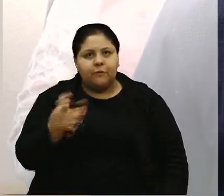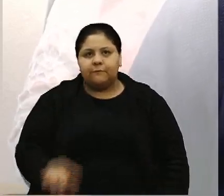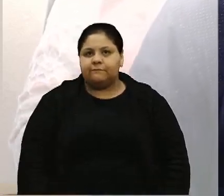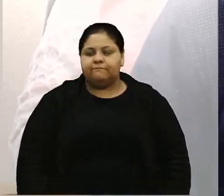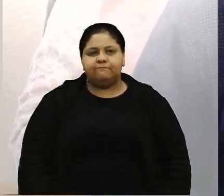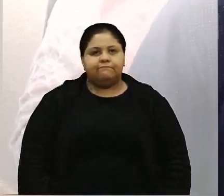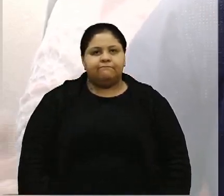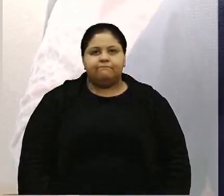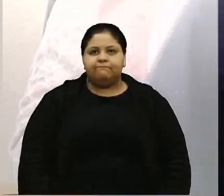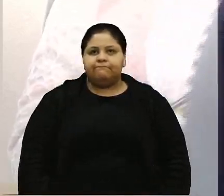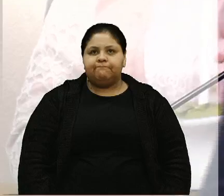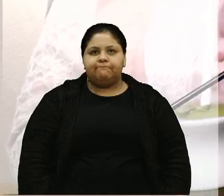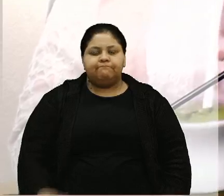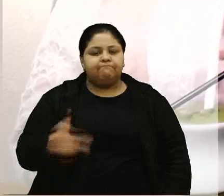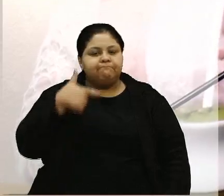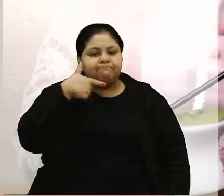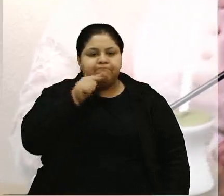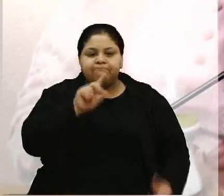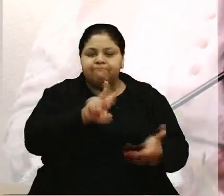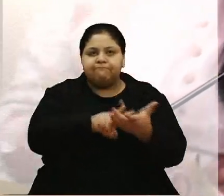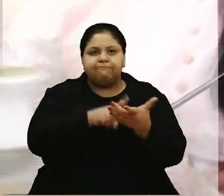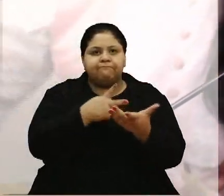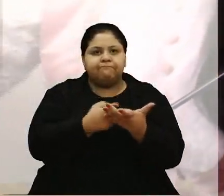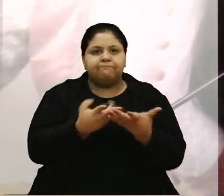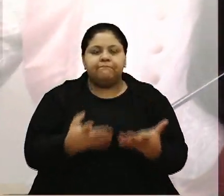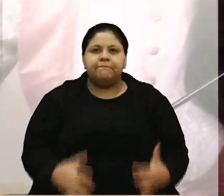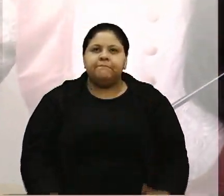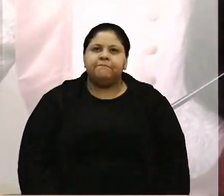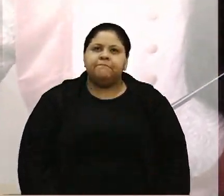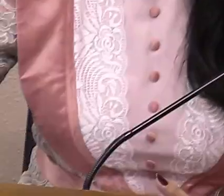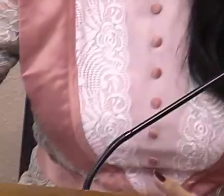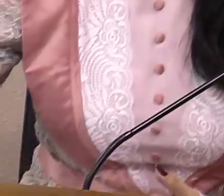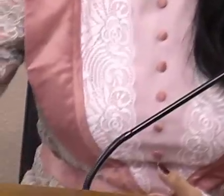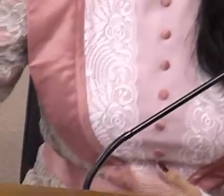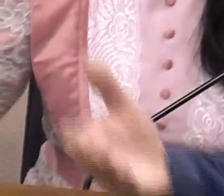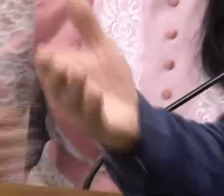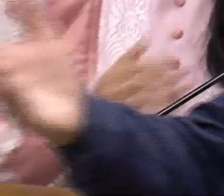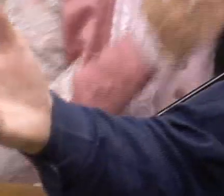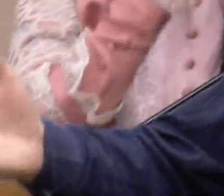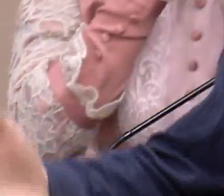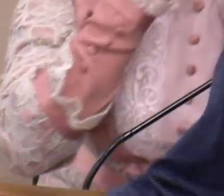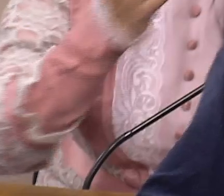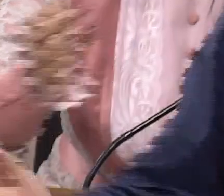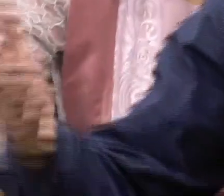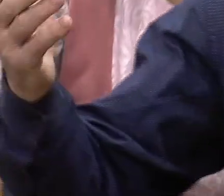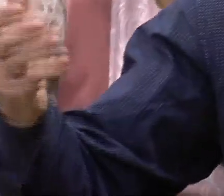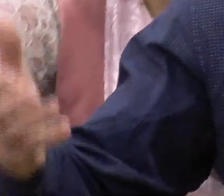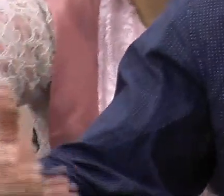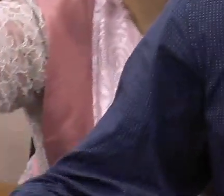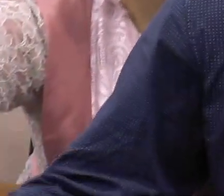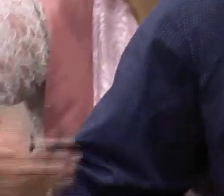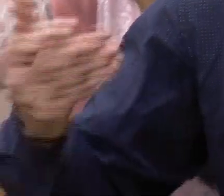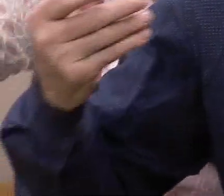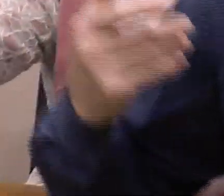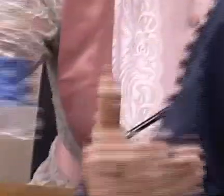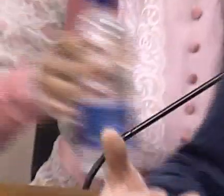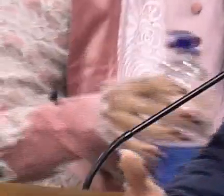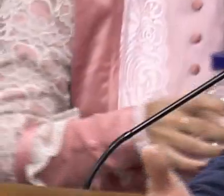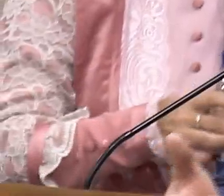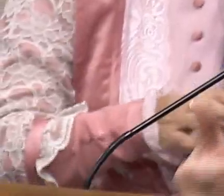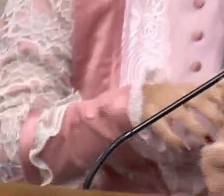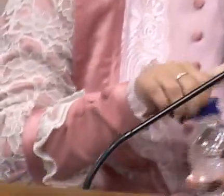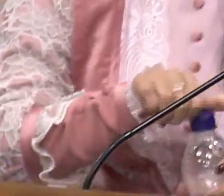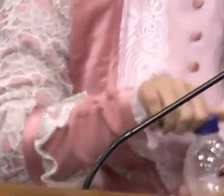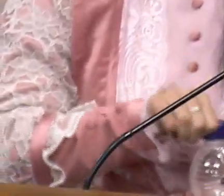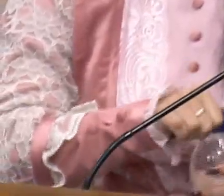arremate batido sem bico e torto, e só me resta um conforto, como a ti, galo de rinha, que alguém